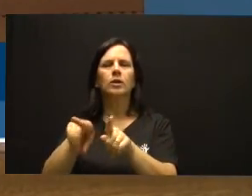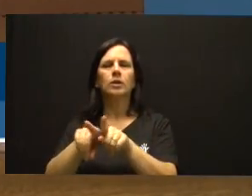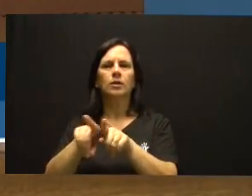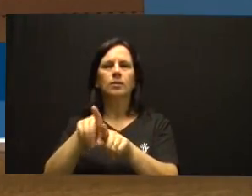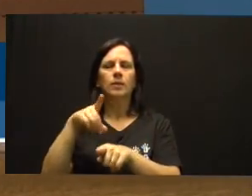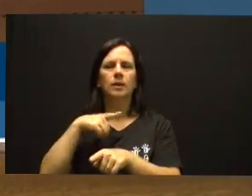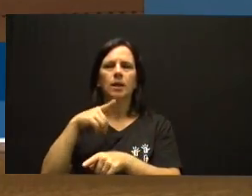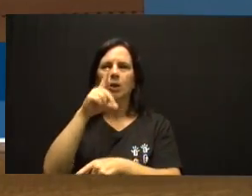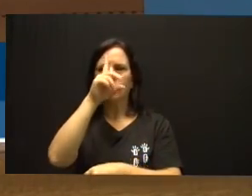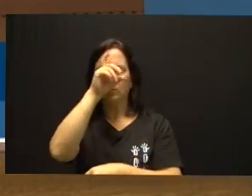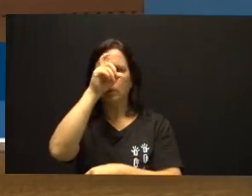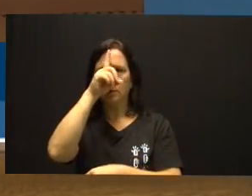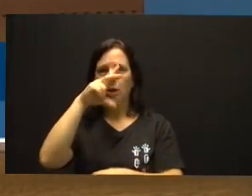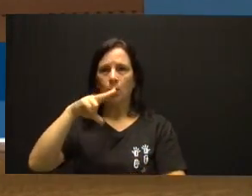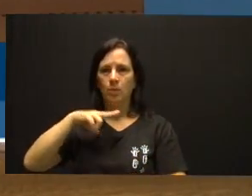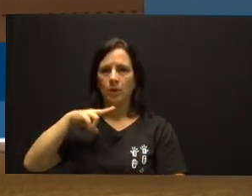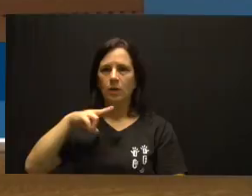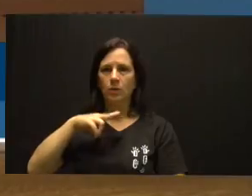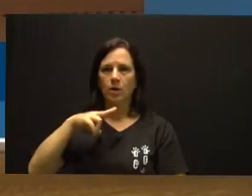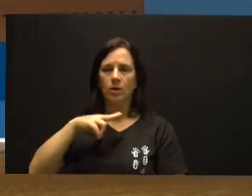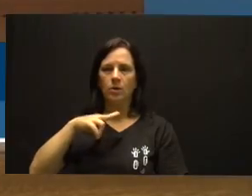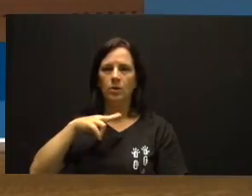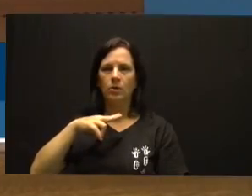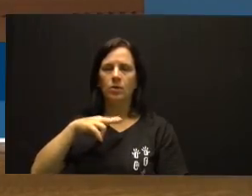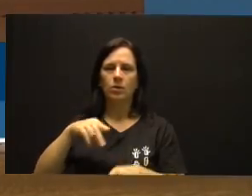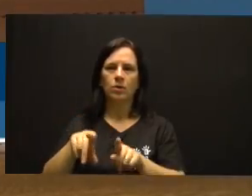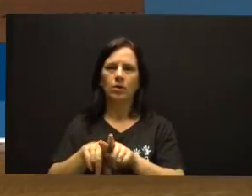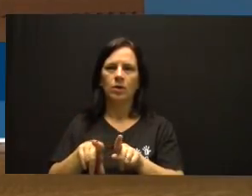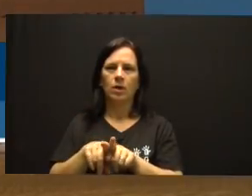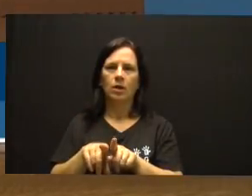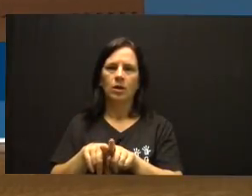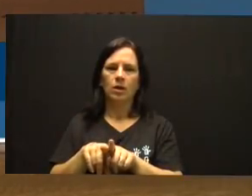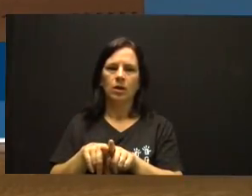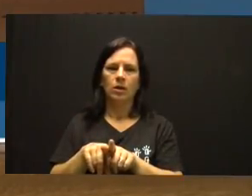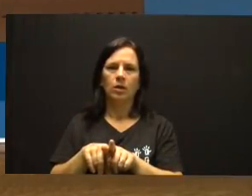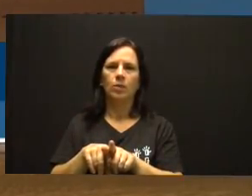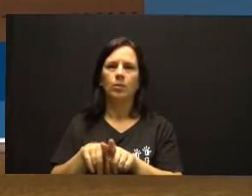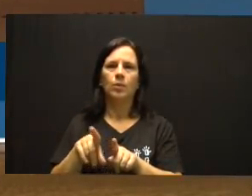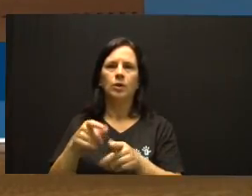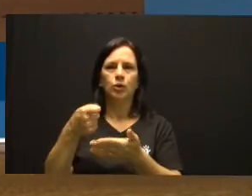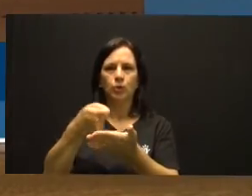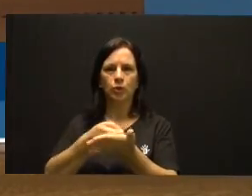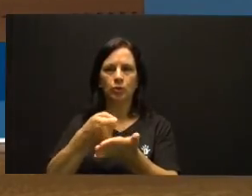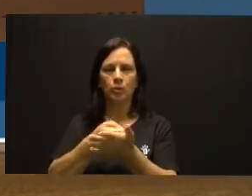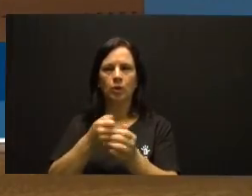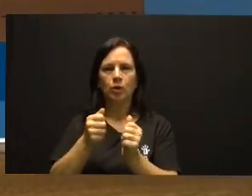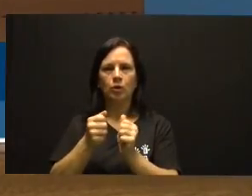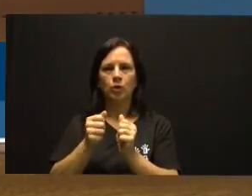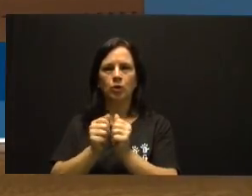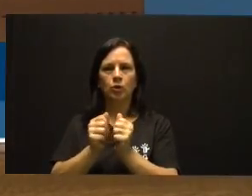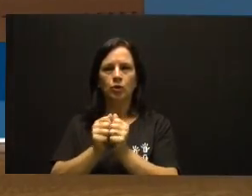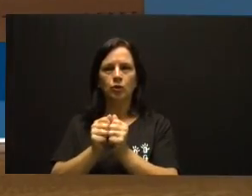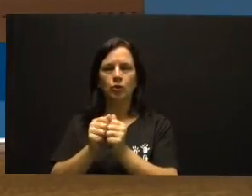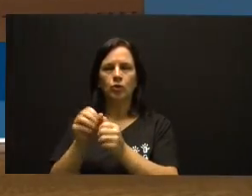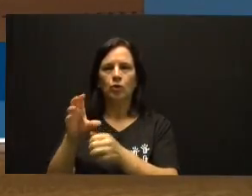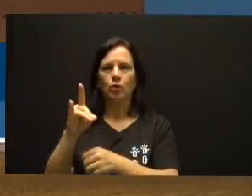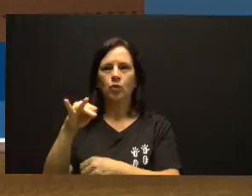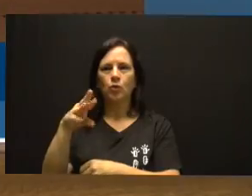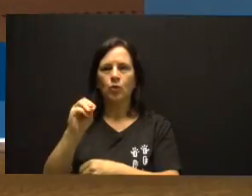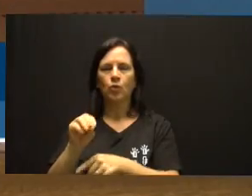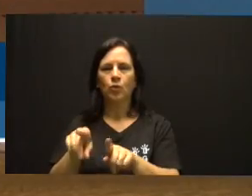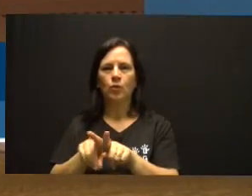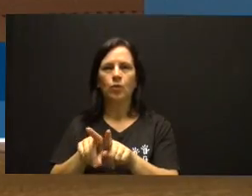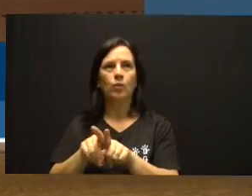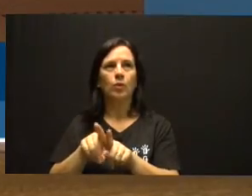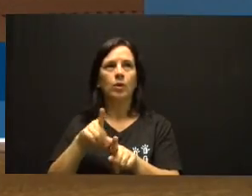possuímos hospitais particulares e filantrópicos, com os quais poderia ser firmado convênios ou parceria. A